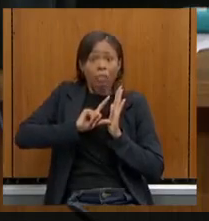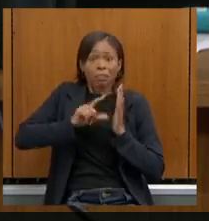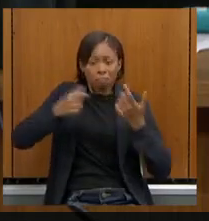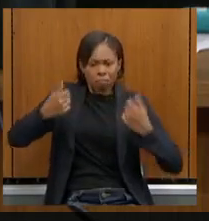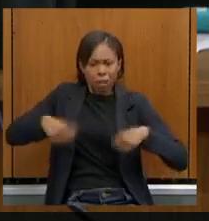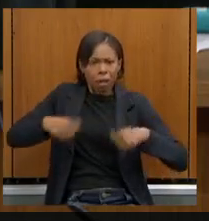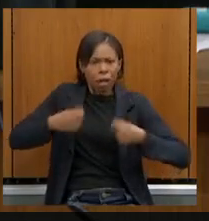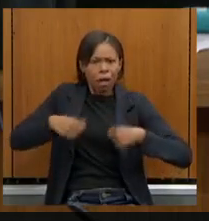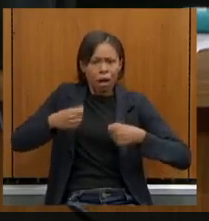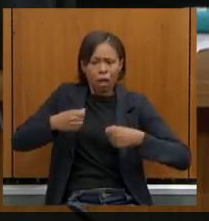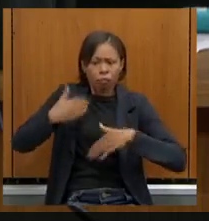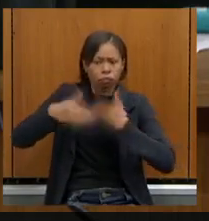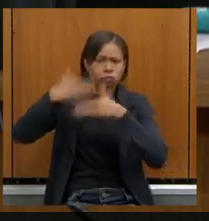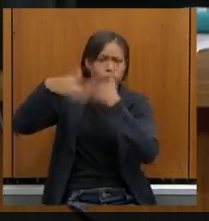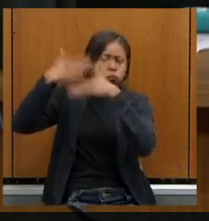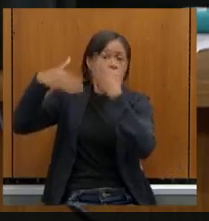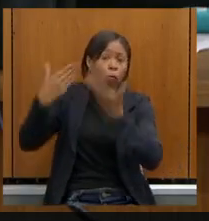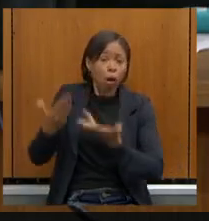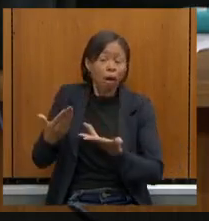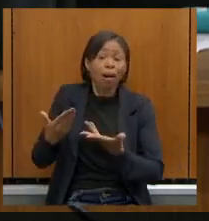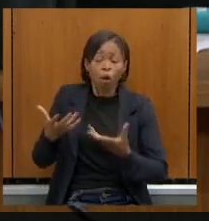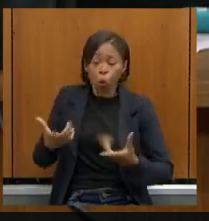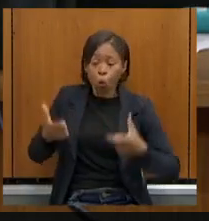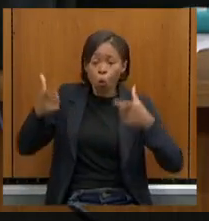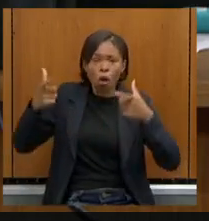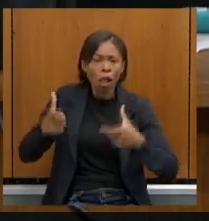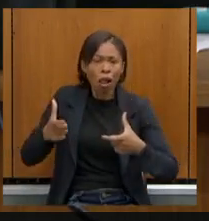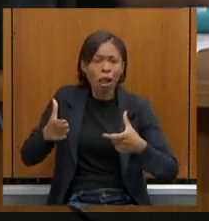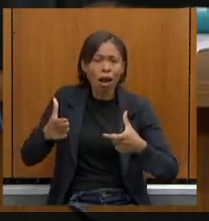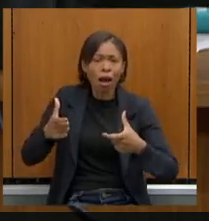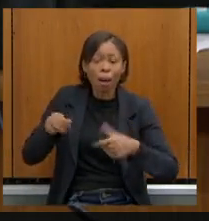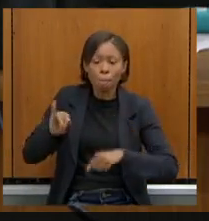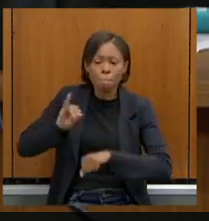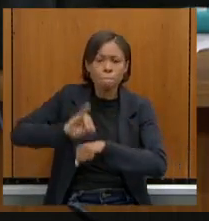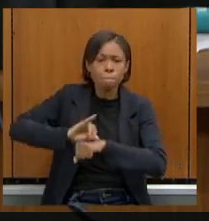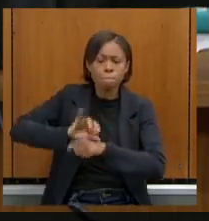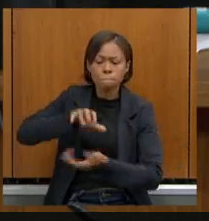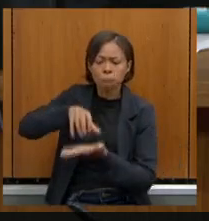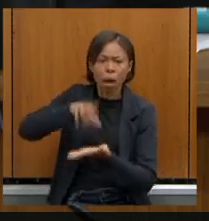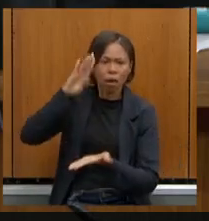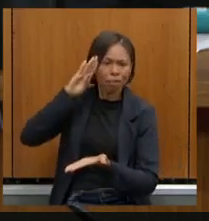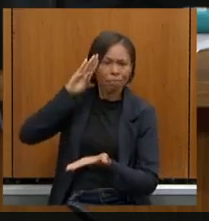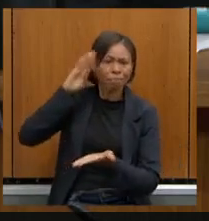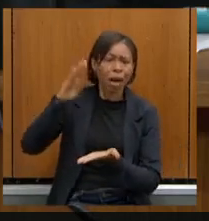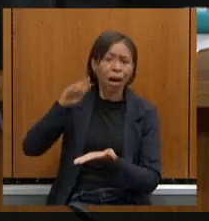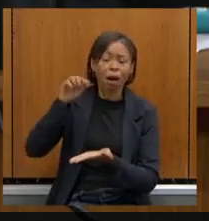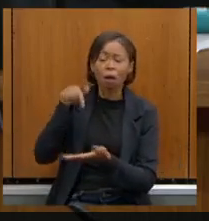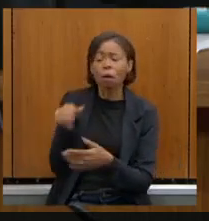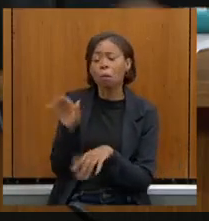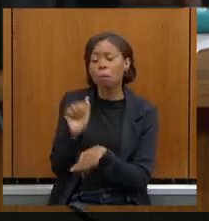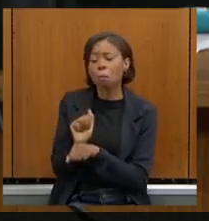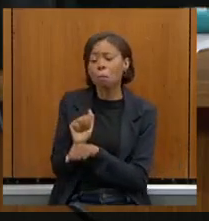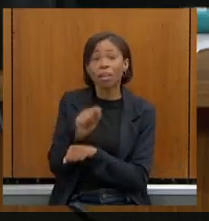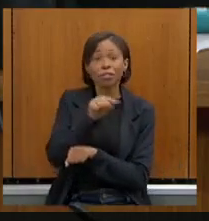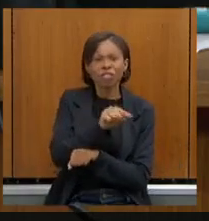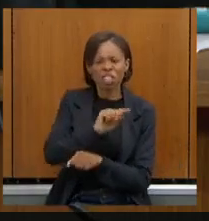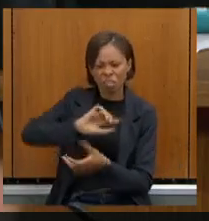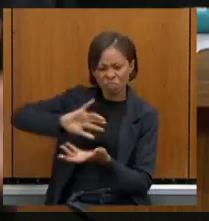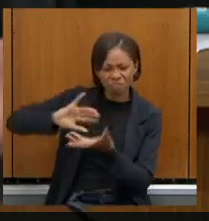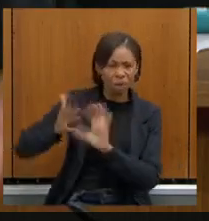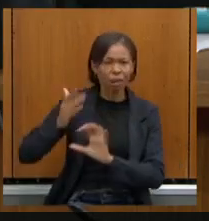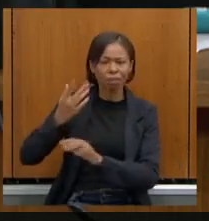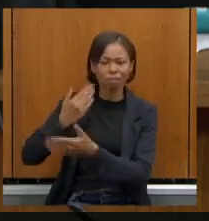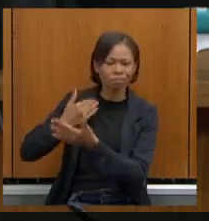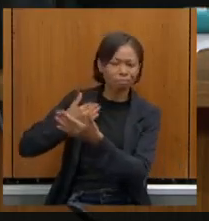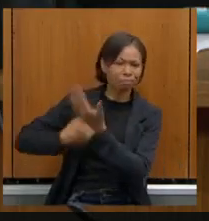tornar um dos maiores polos de turismo do Brasil, estava adormecida e você está reconstruindo isso.